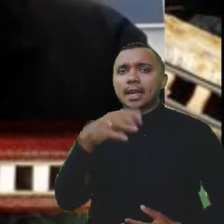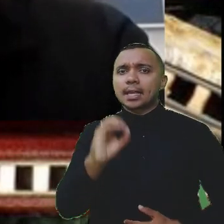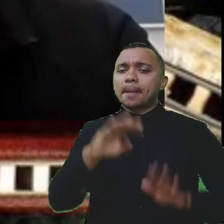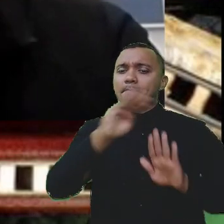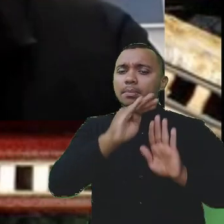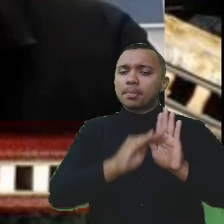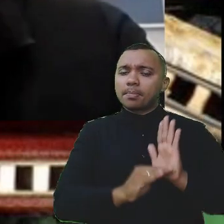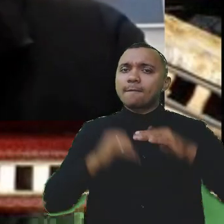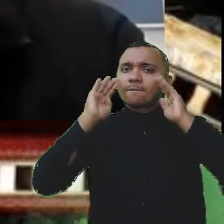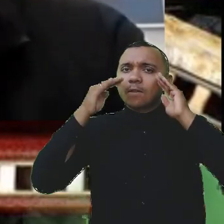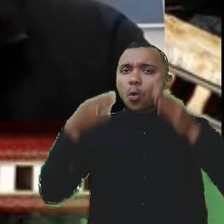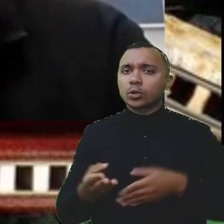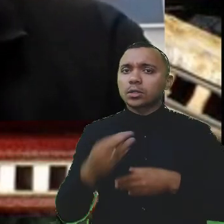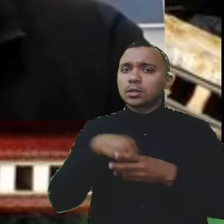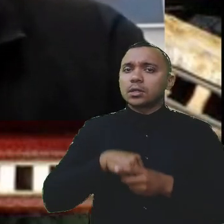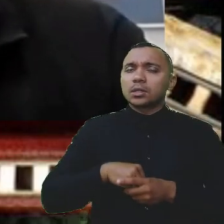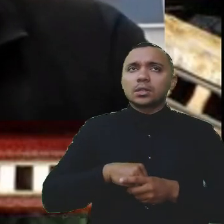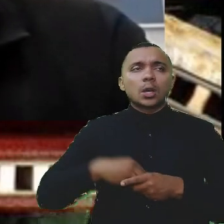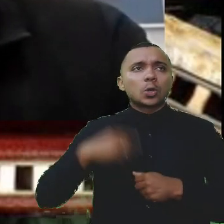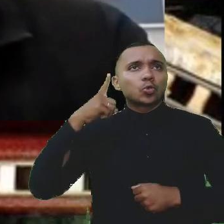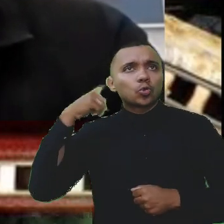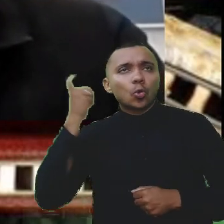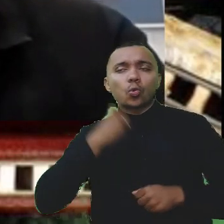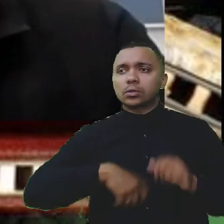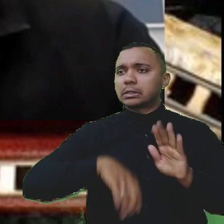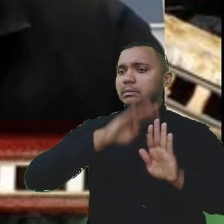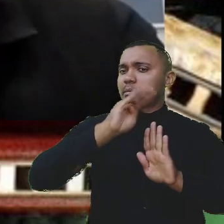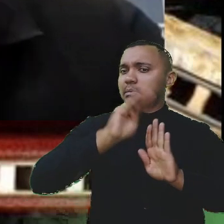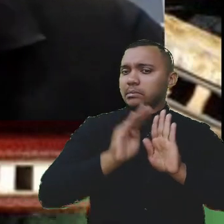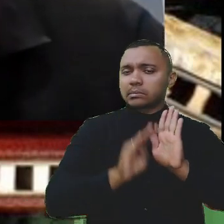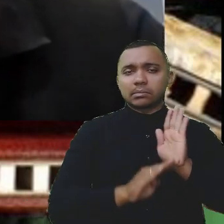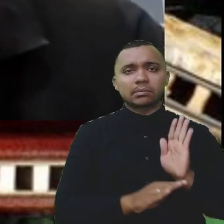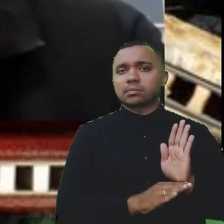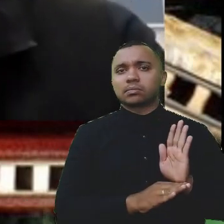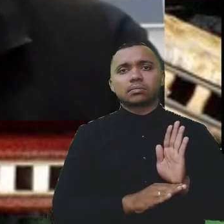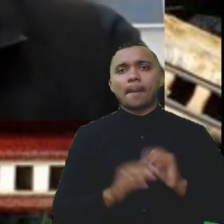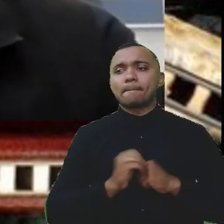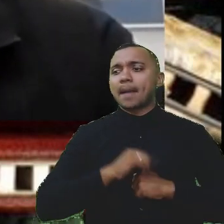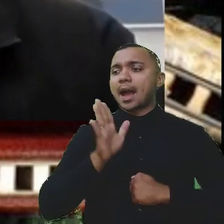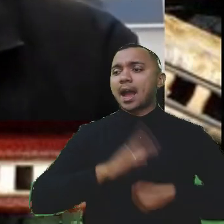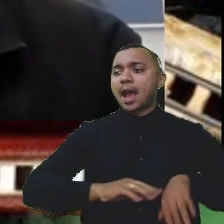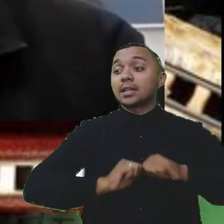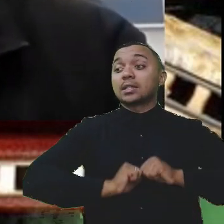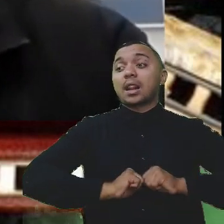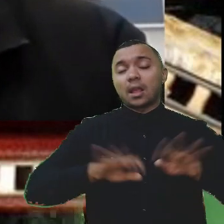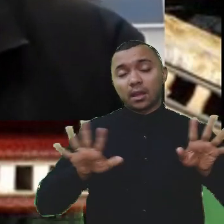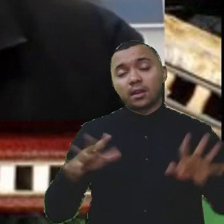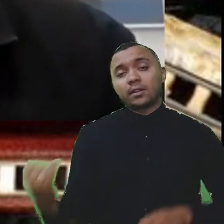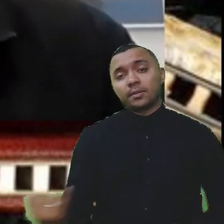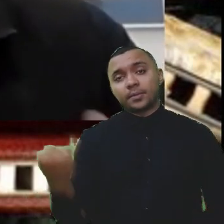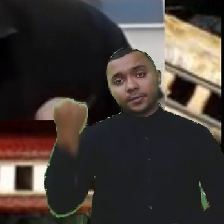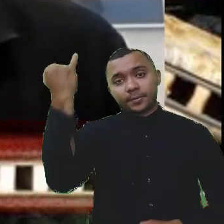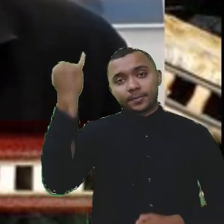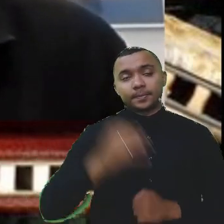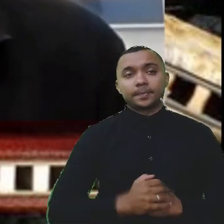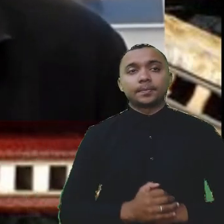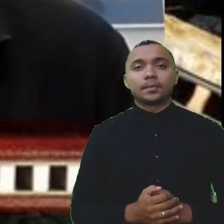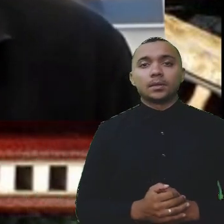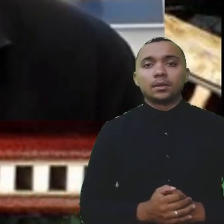a harmônica, com um repertório que ele vai se consolidando. Isso é que é importante. Não só